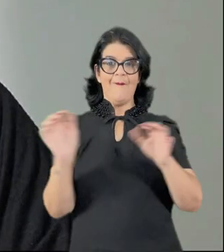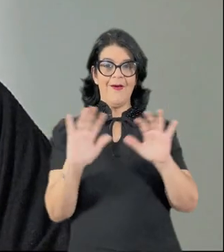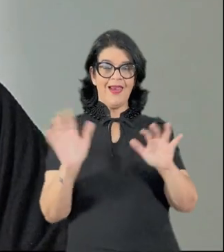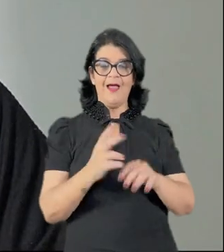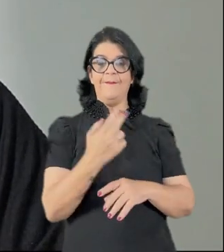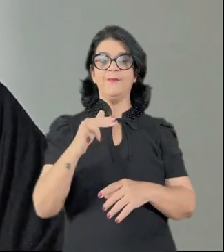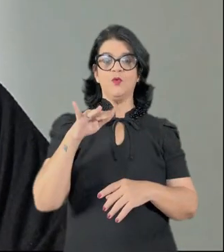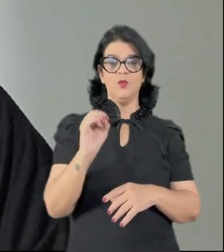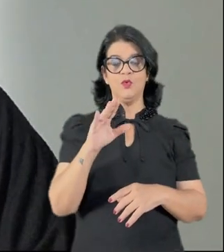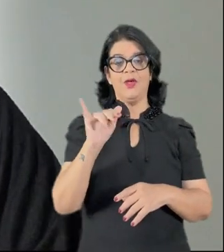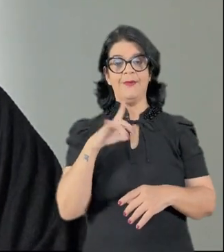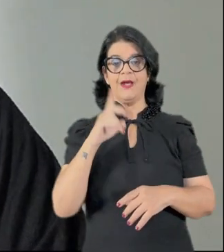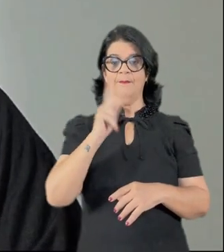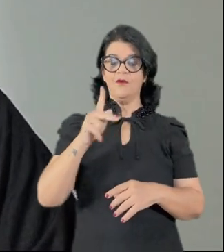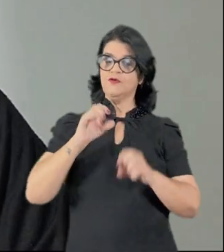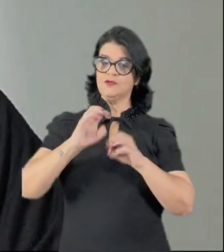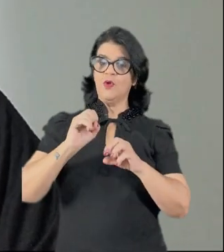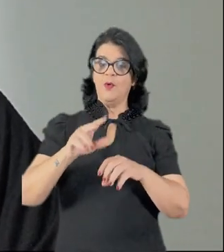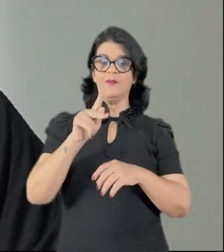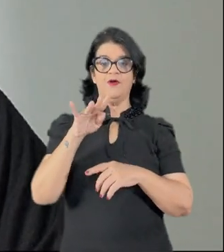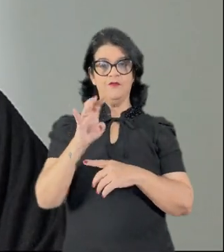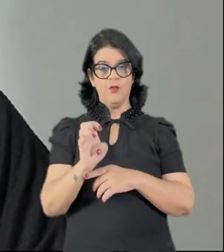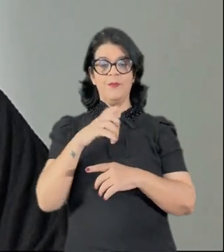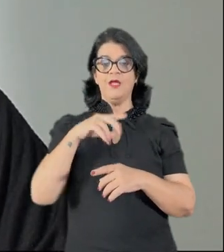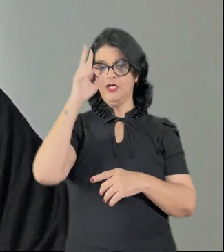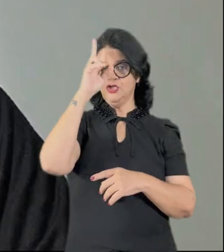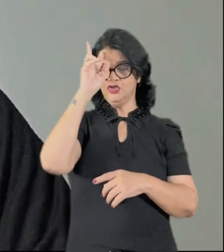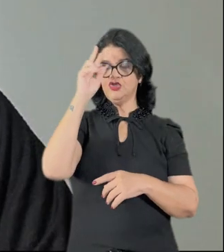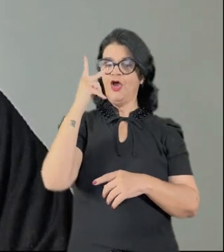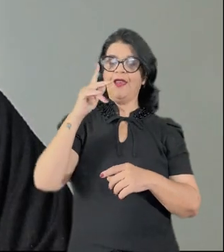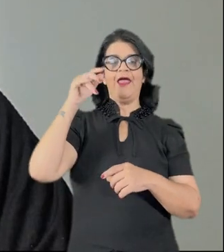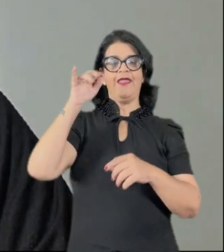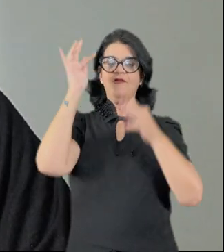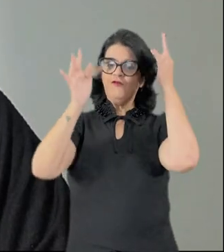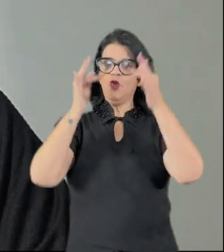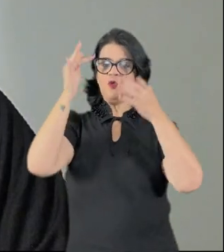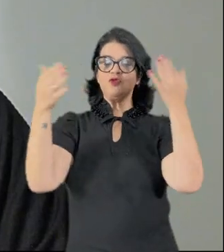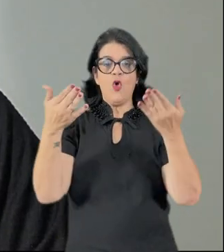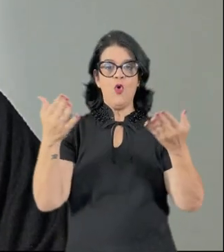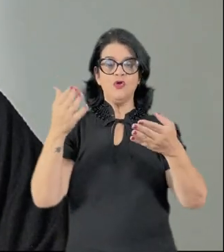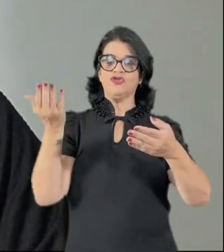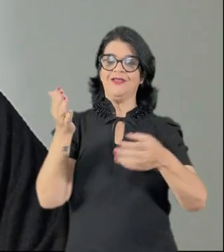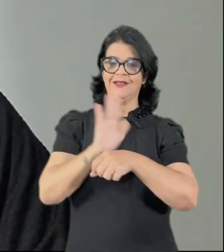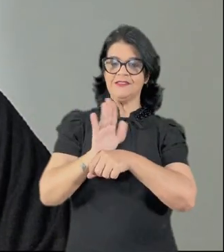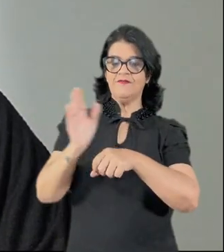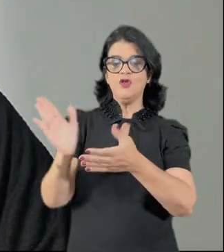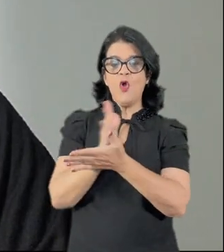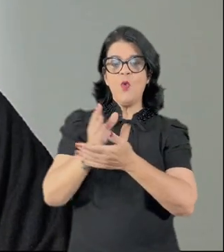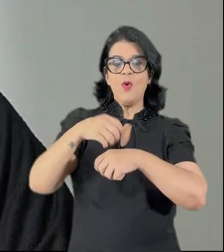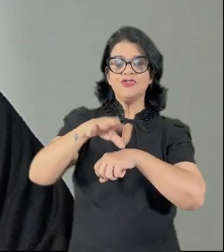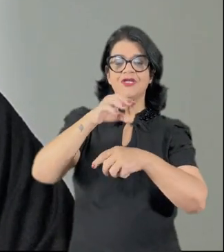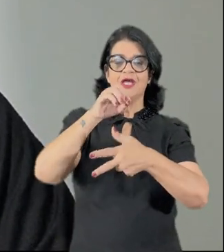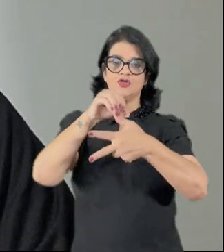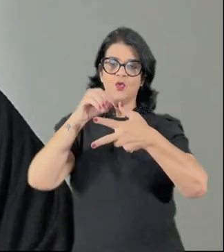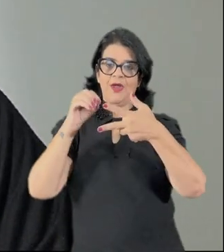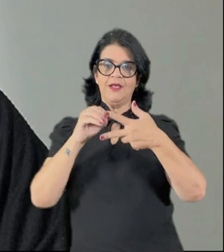Olá meu nome é Bruno Câmara sou professor formador do prev na área de história e filosofia e hoje eu trago aqui nesse vídeo algumas dicas sobre o